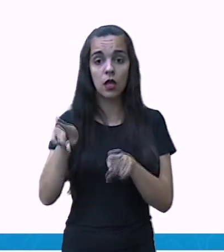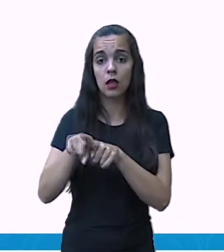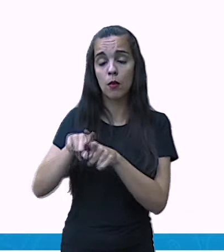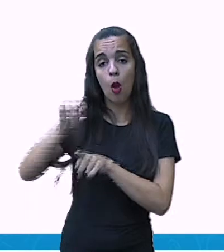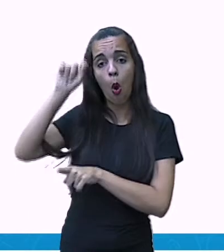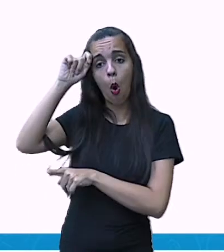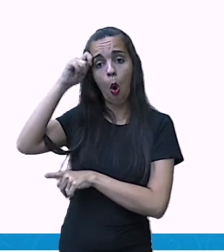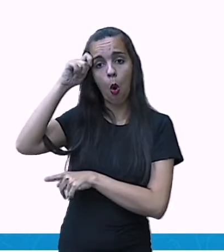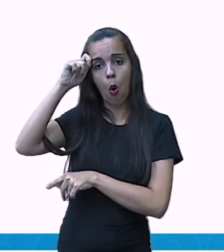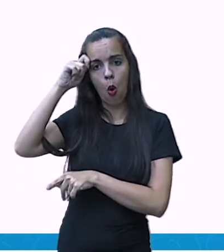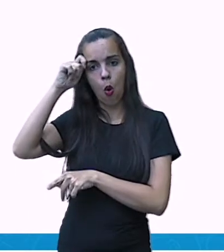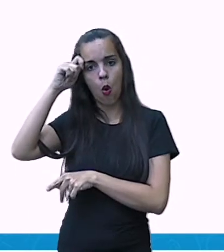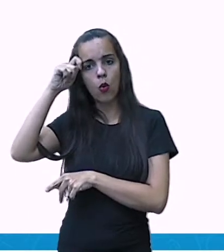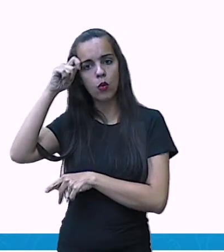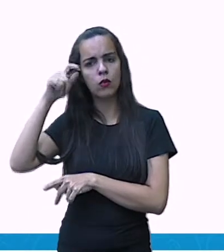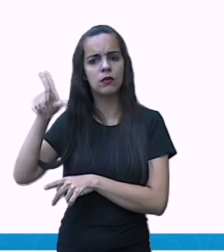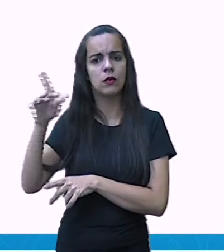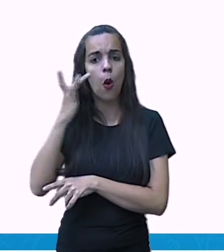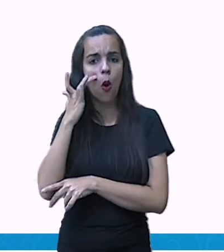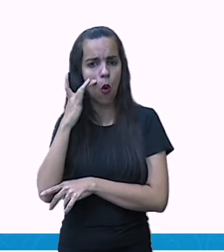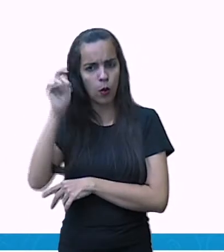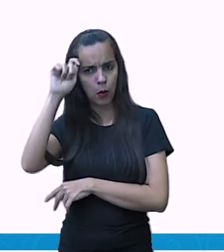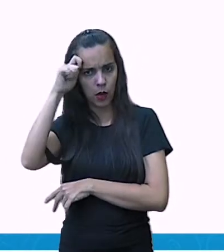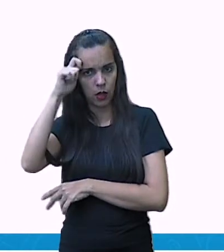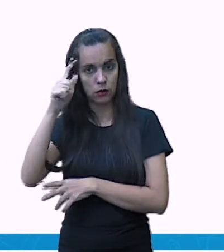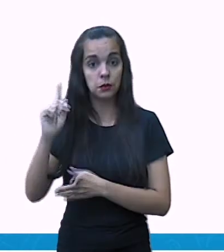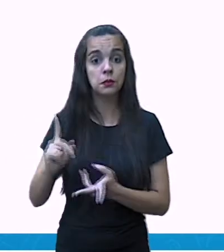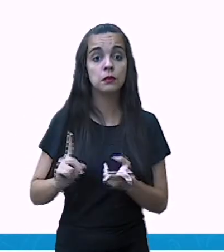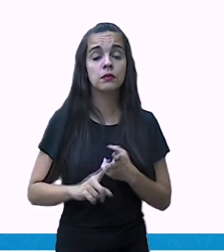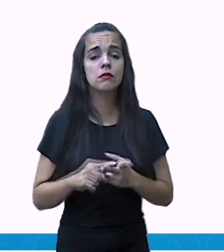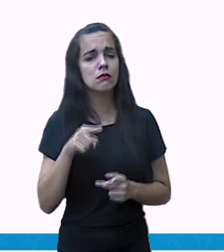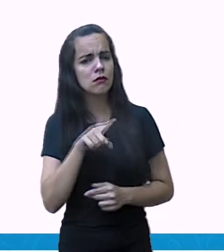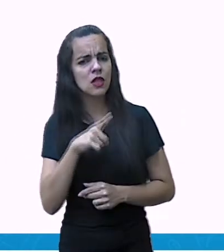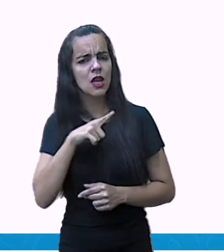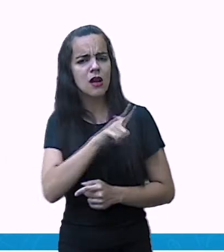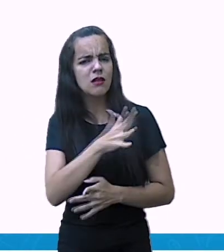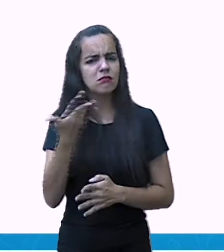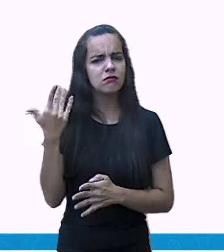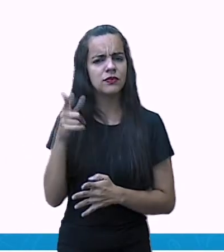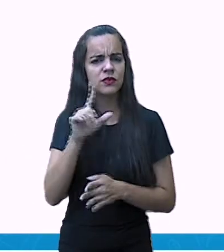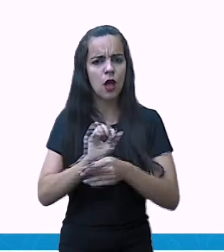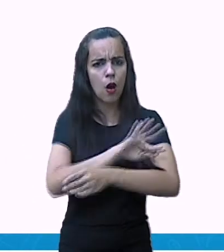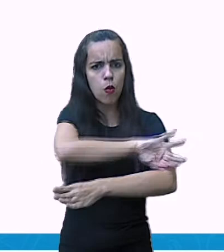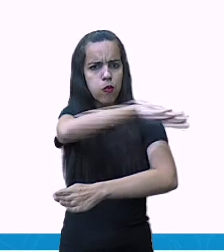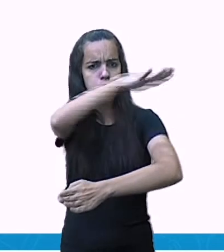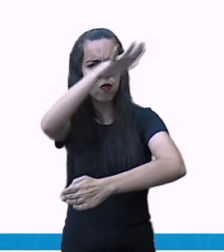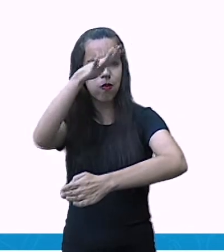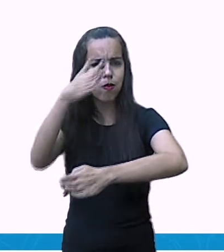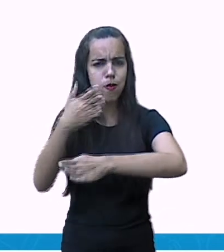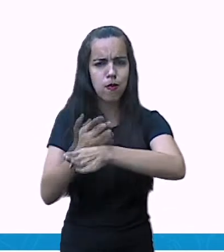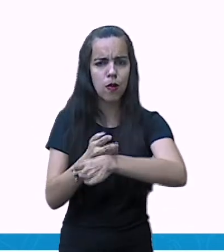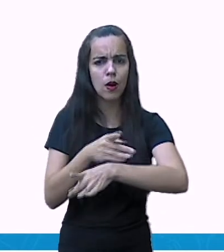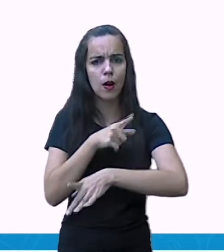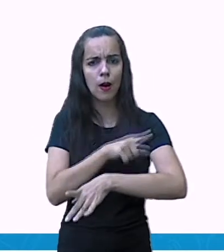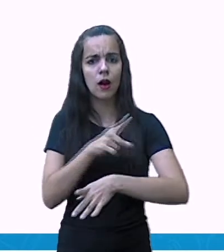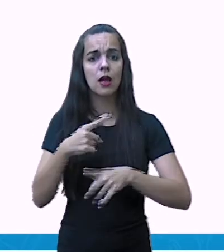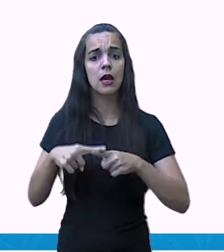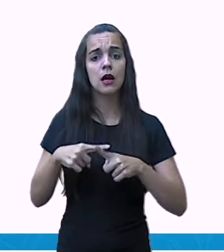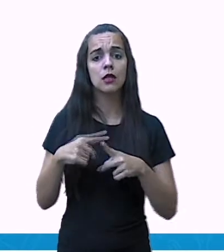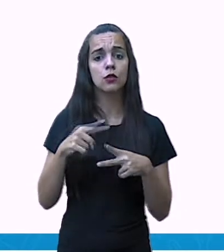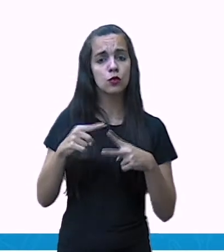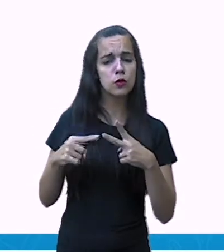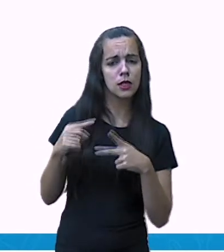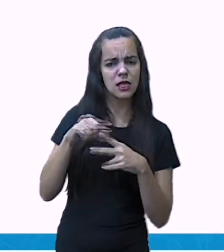respectivamente, nas serras do Espinhaço e da Mantiqueira, onde as altitudes chegam a